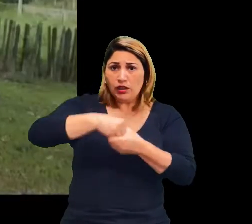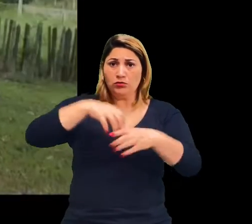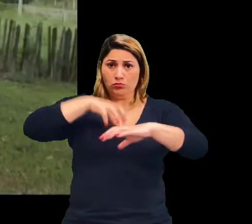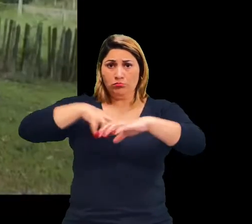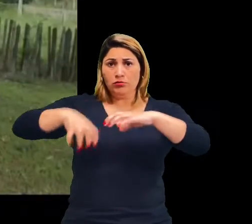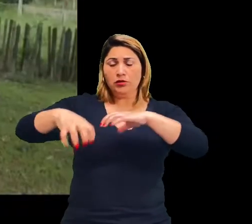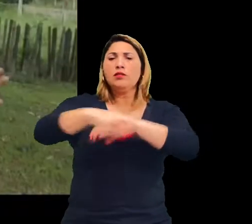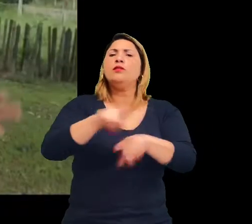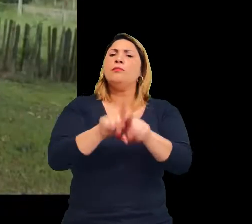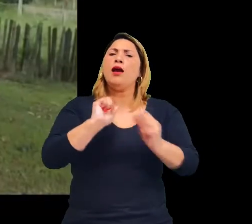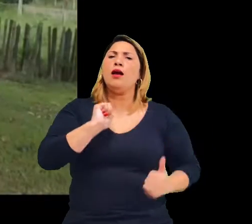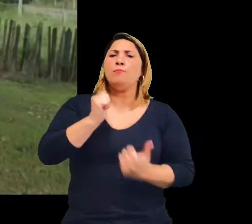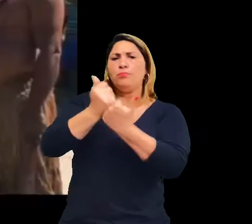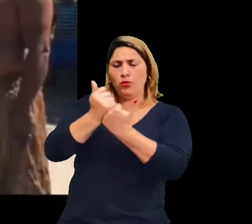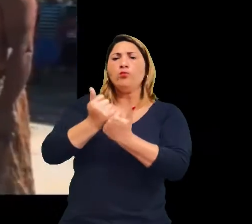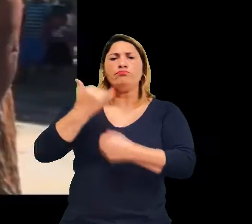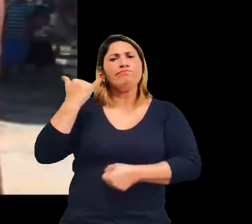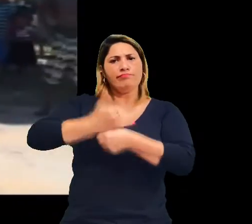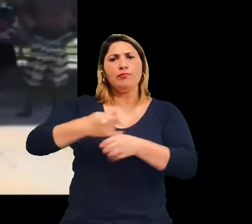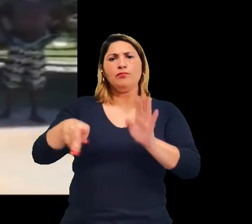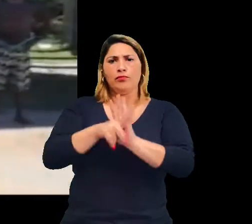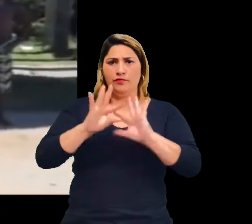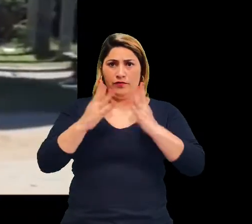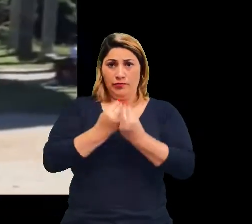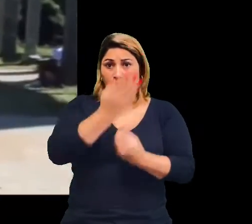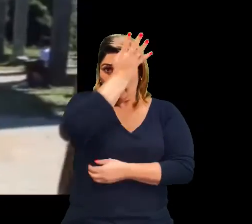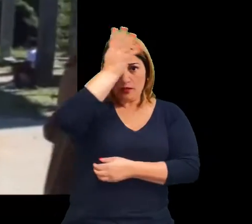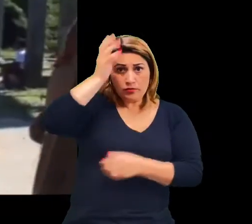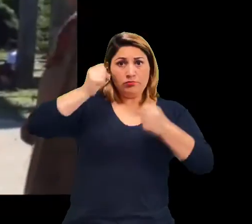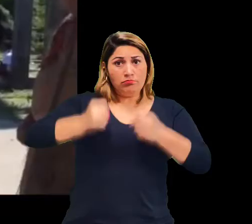de família. O cacique é sempre o mediador.